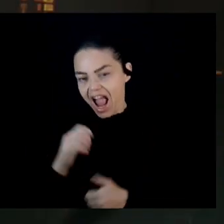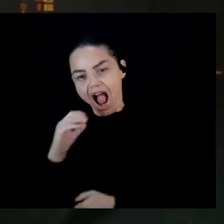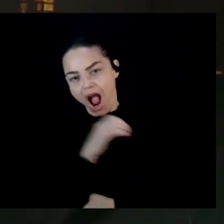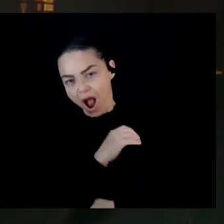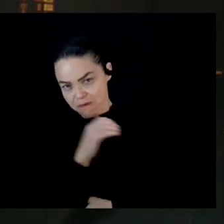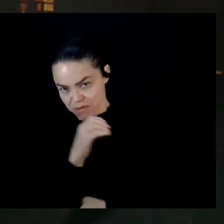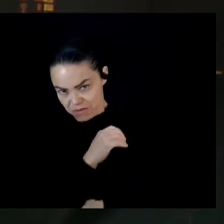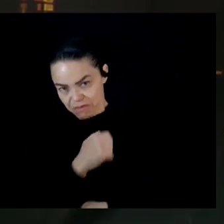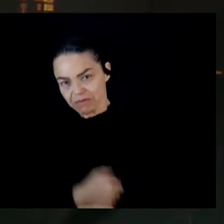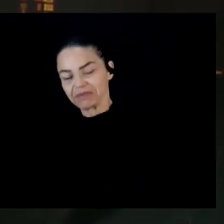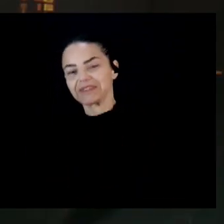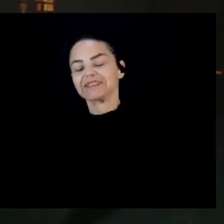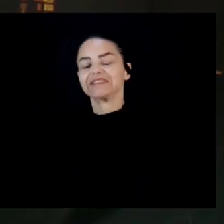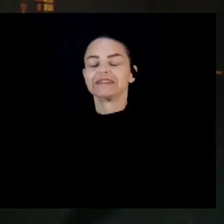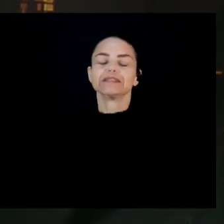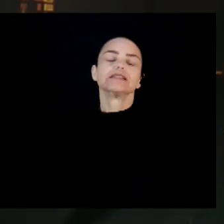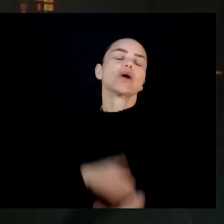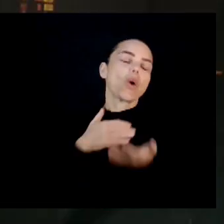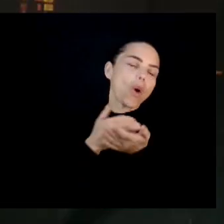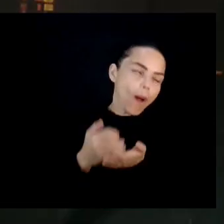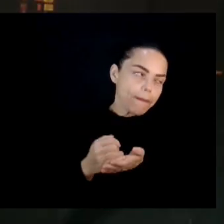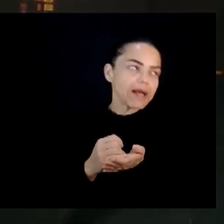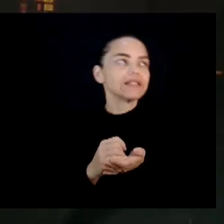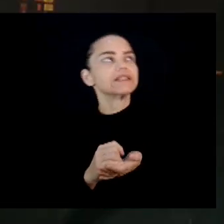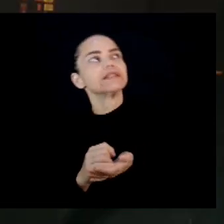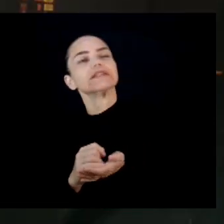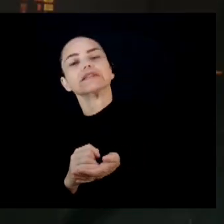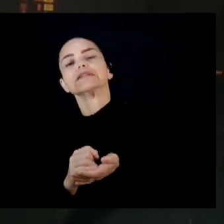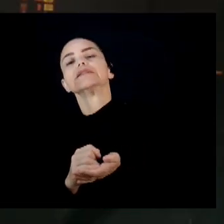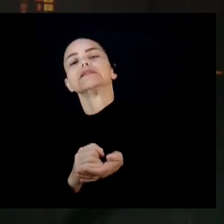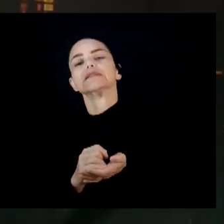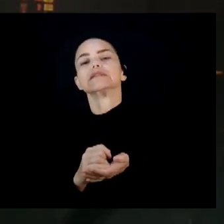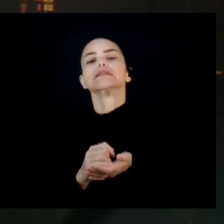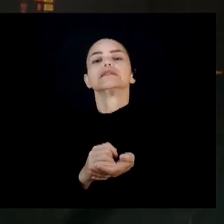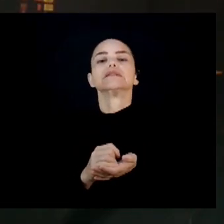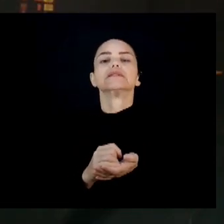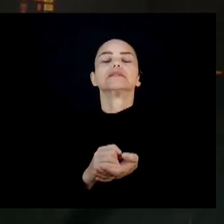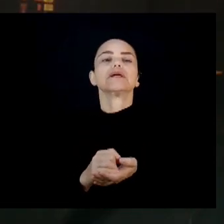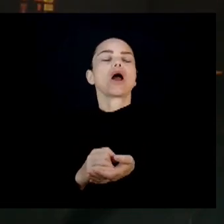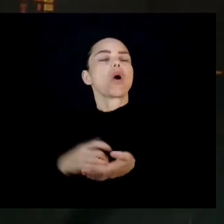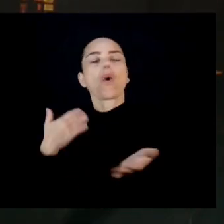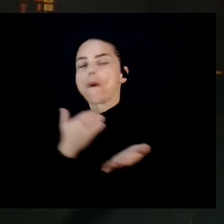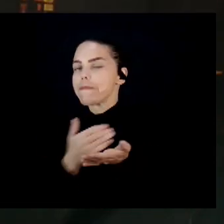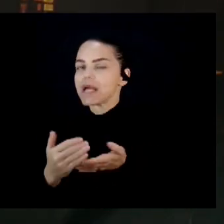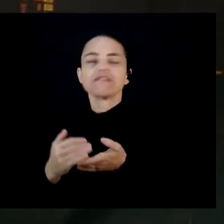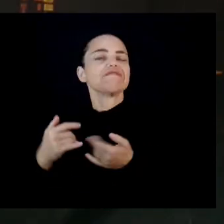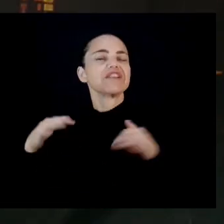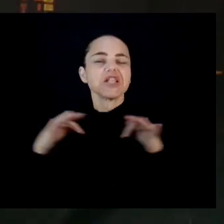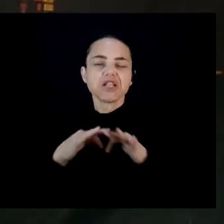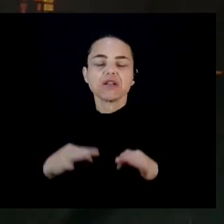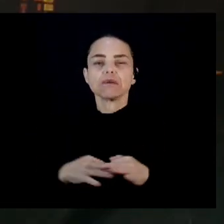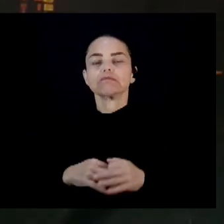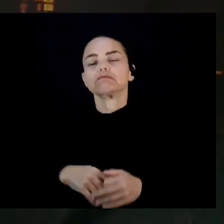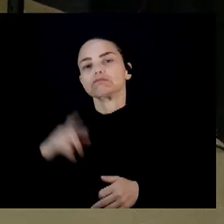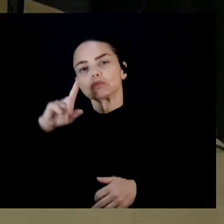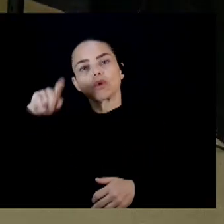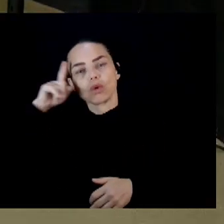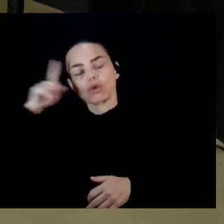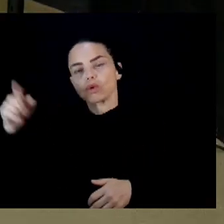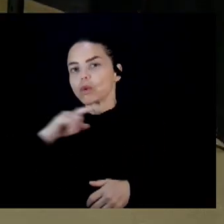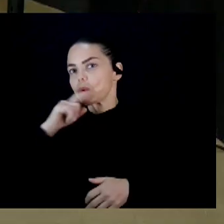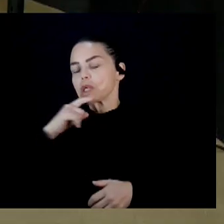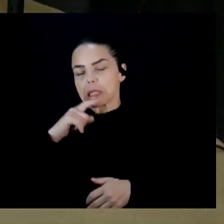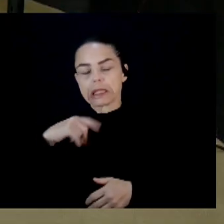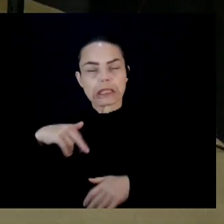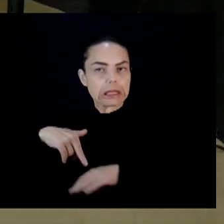Aí a pessoa começa a fazer, aí ela faz na maior empolgação, no outro dia ela nem anda.